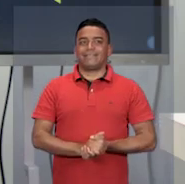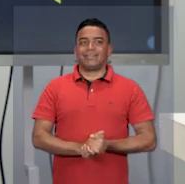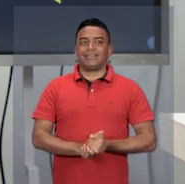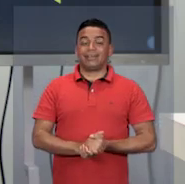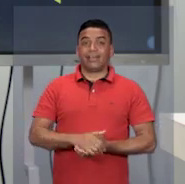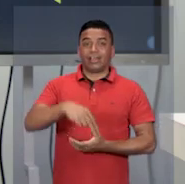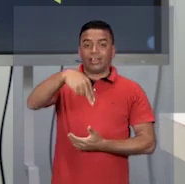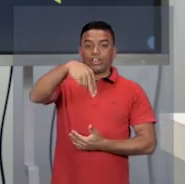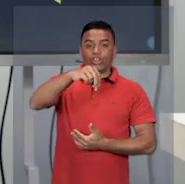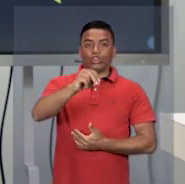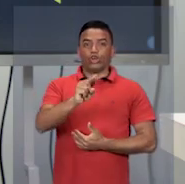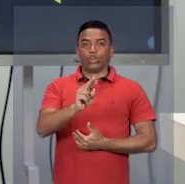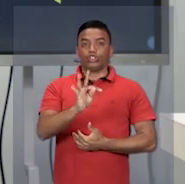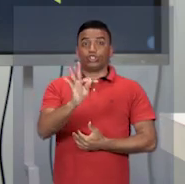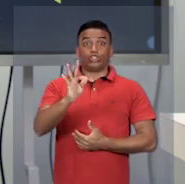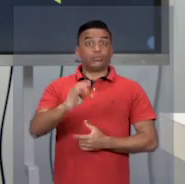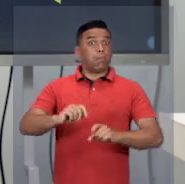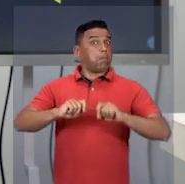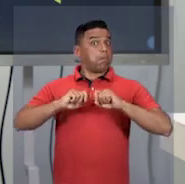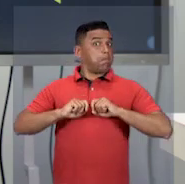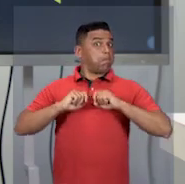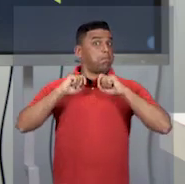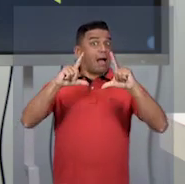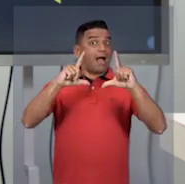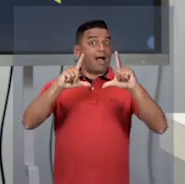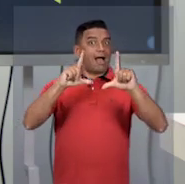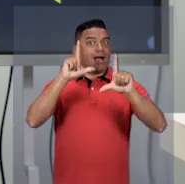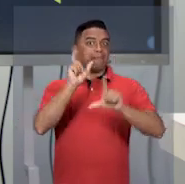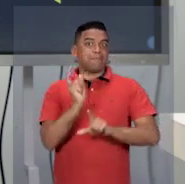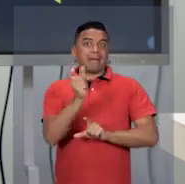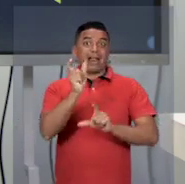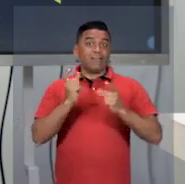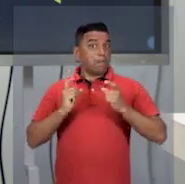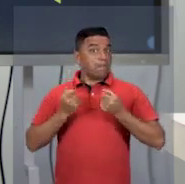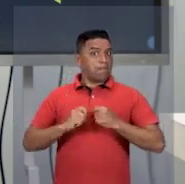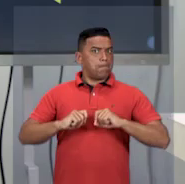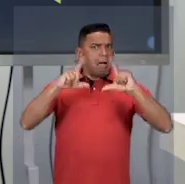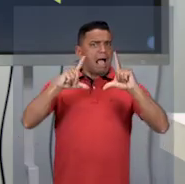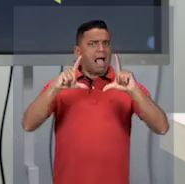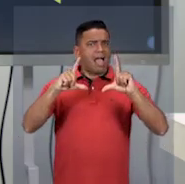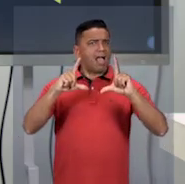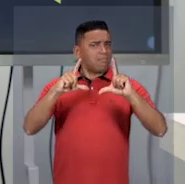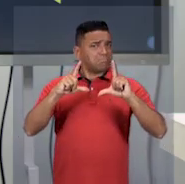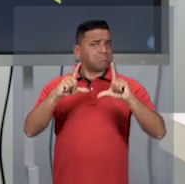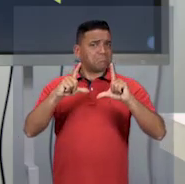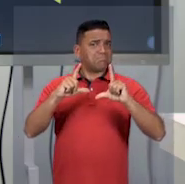Donut, do not, está muito destacado. Não só